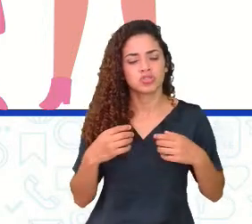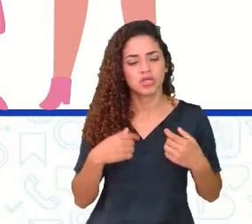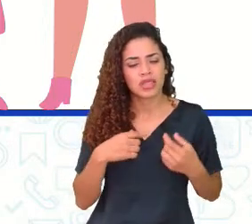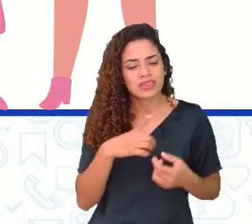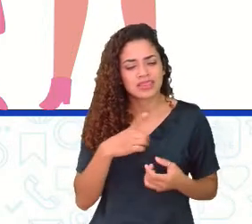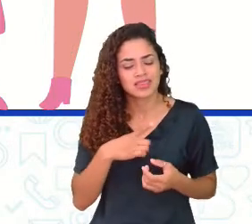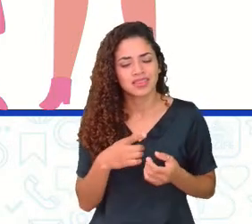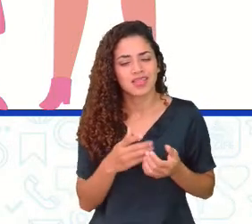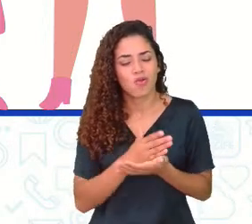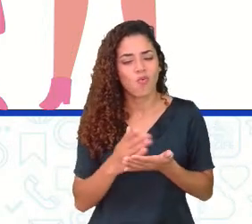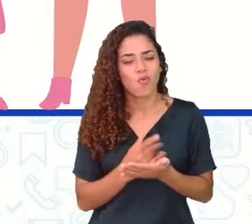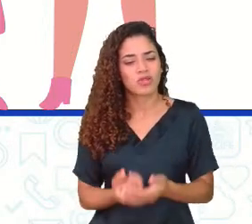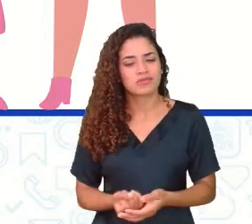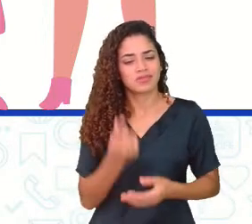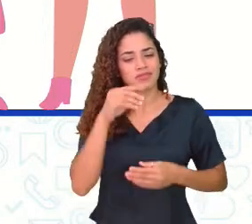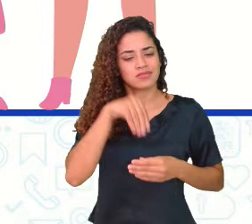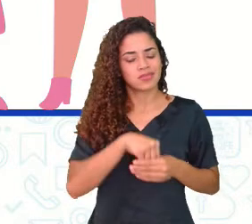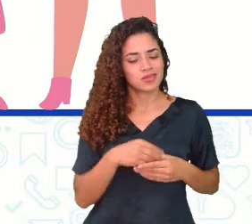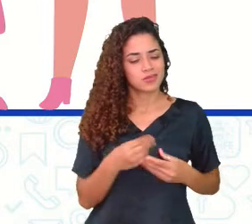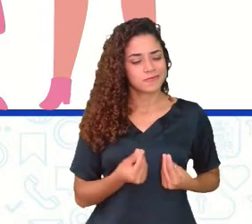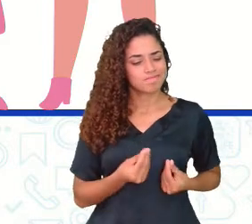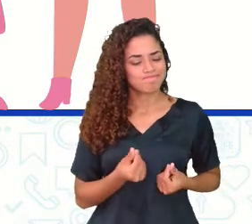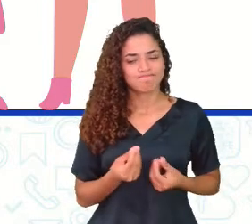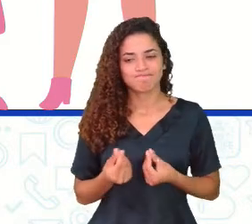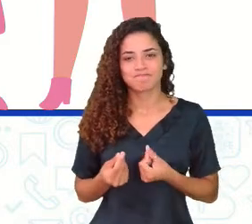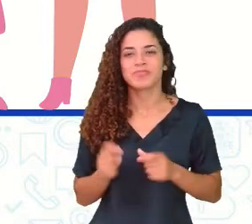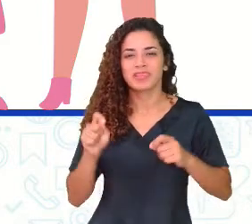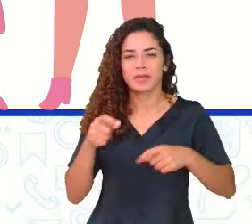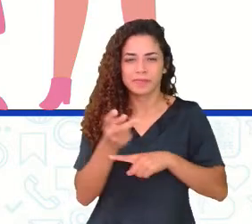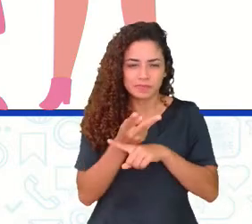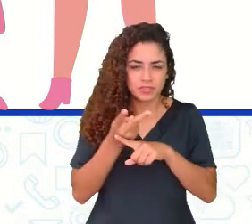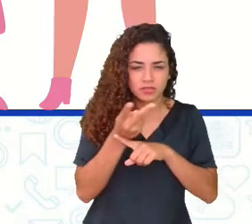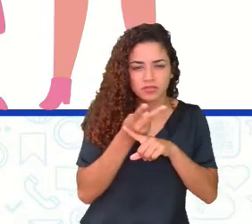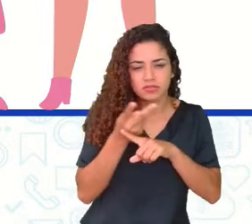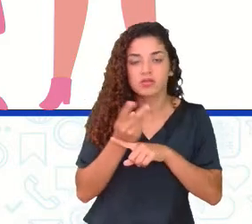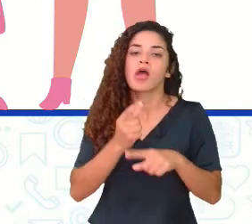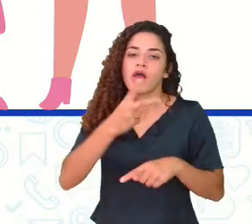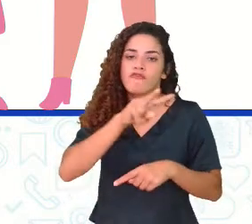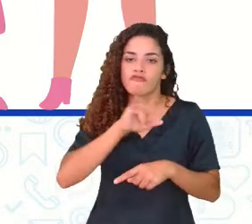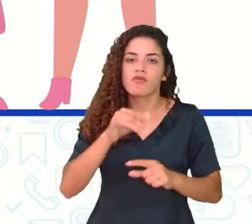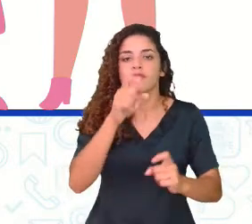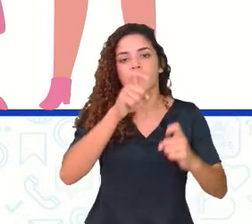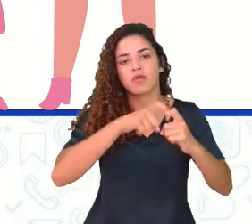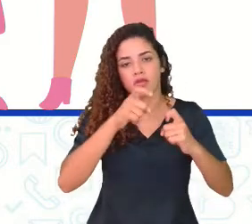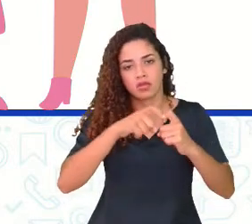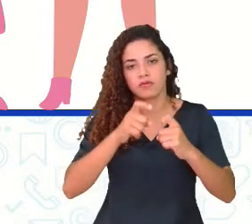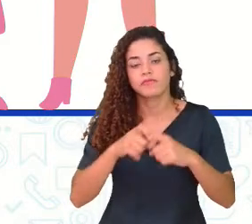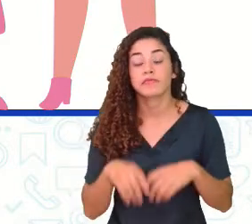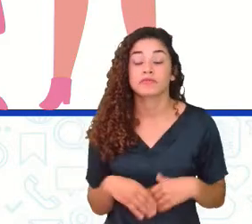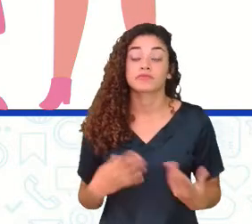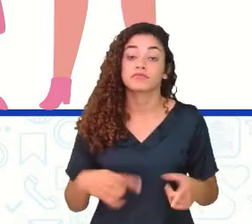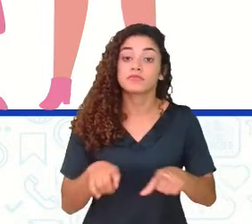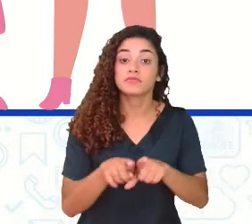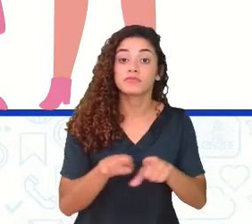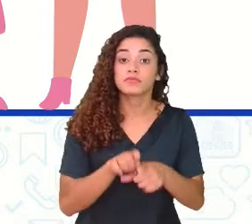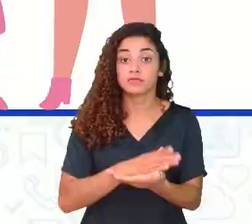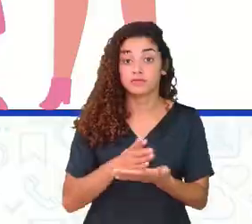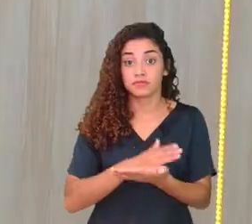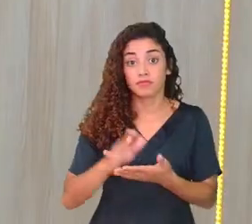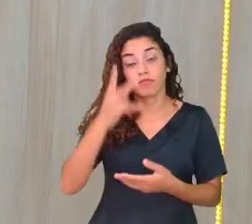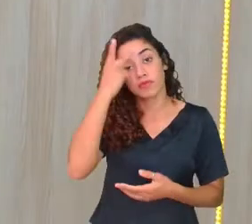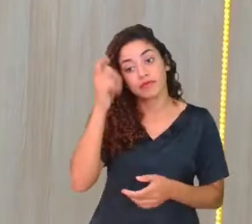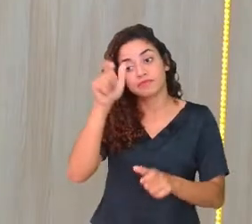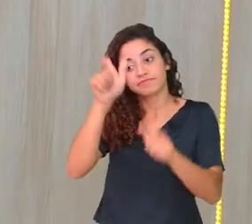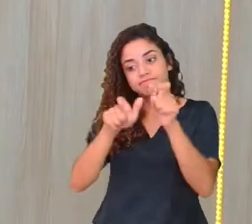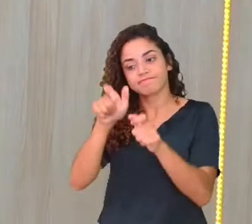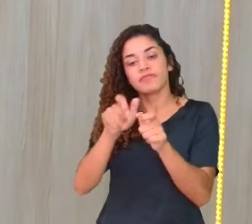coisa estranha que você não tinha, aí procura realmente logo o médico, não é? E aquelas pessoas que já estão depois